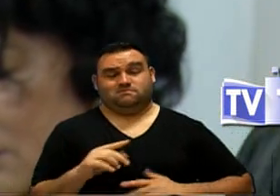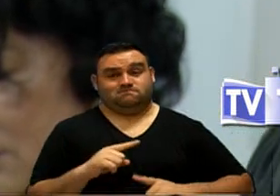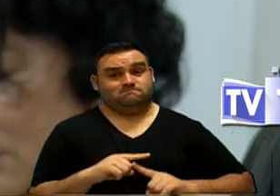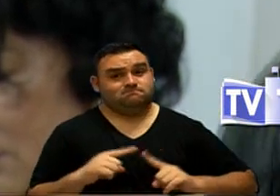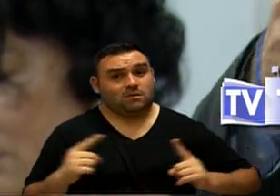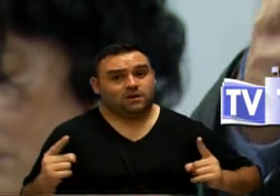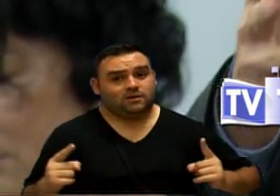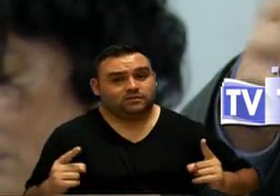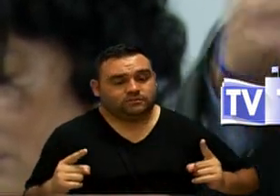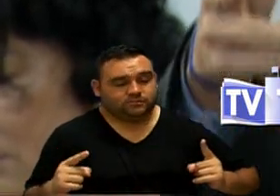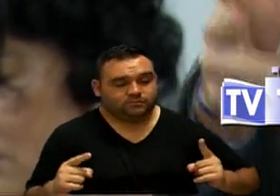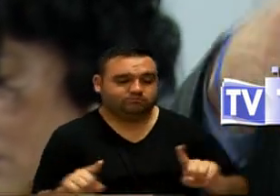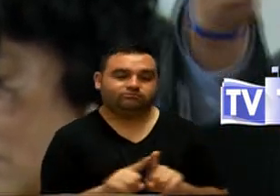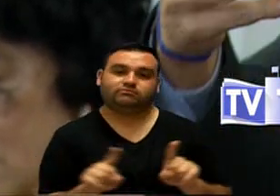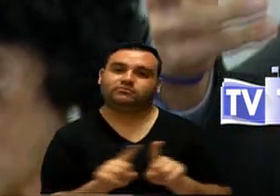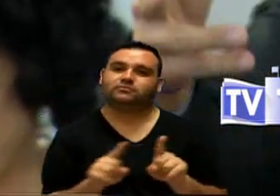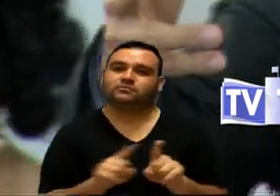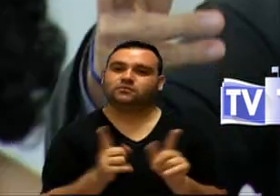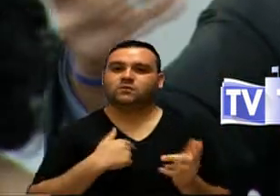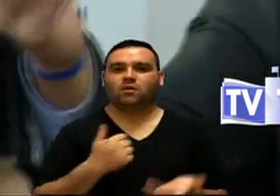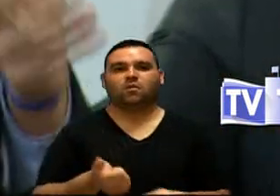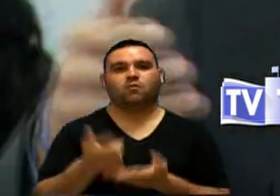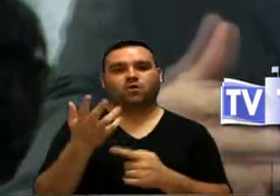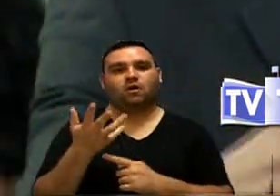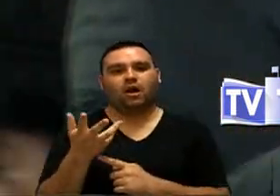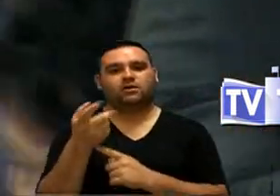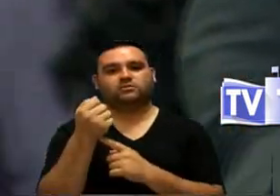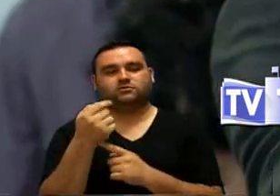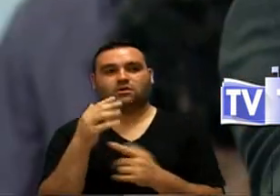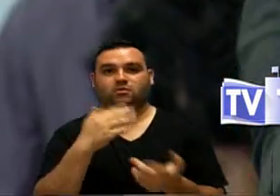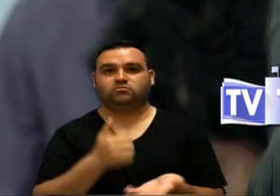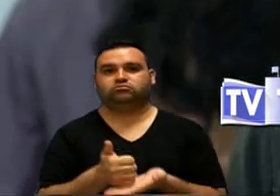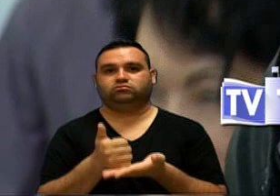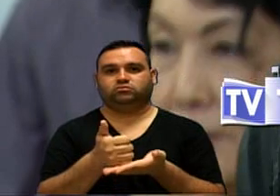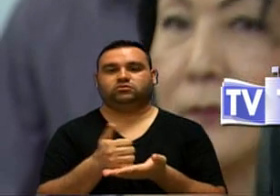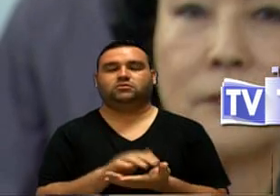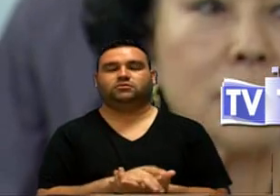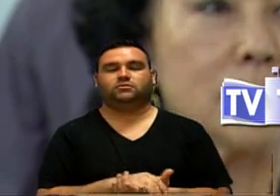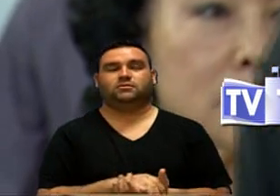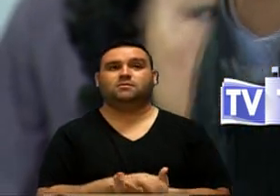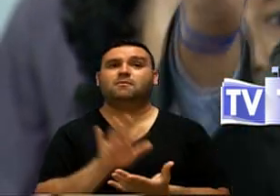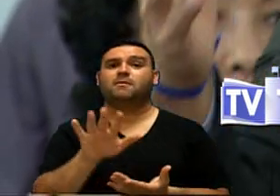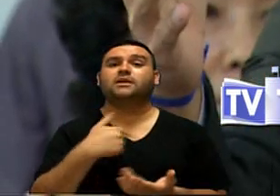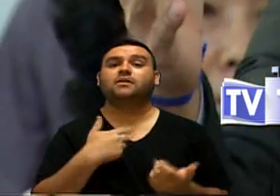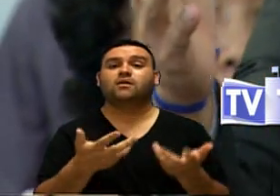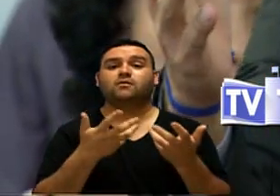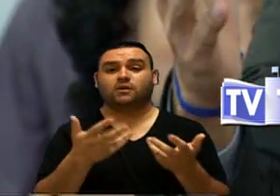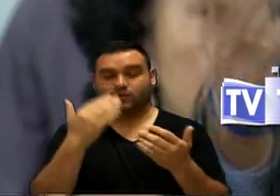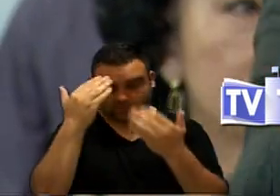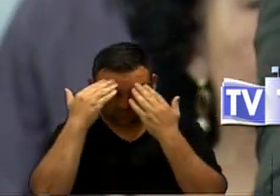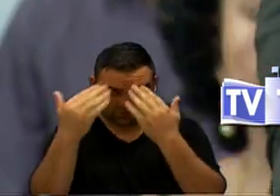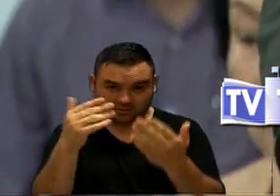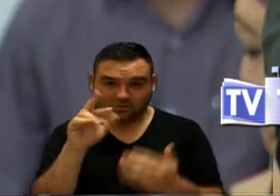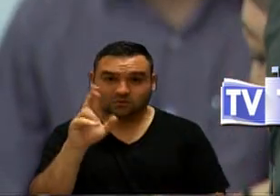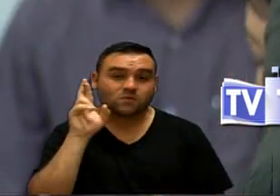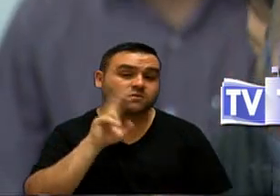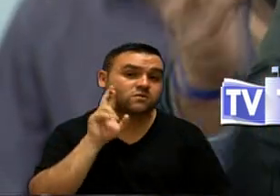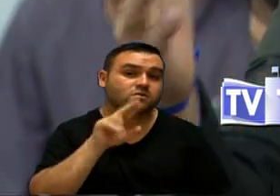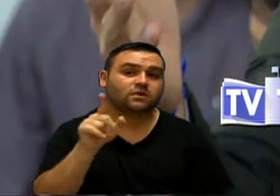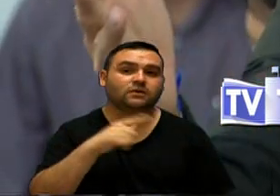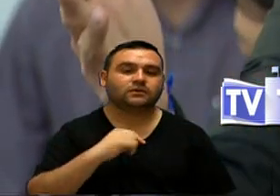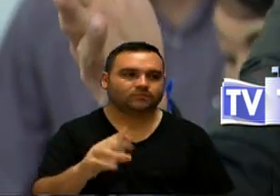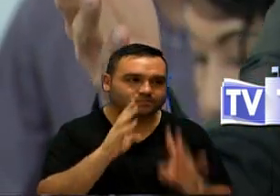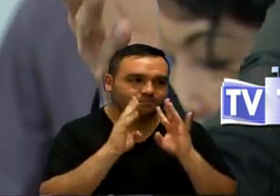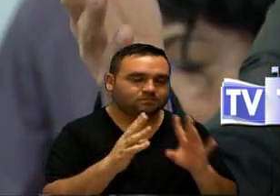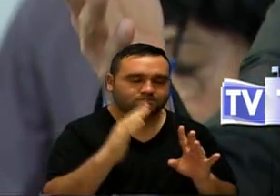mas também, não, sou a favor da arte, claro, pô. Mas eu queria agradecer, Renan, por você ter